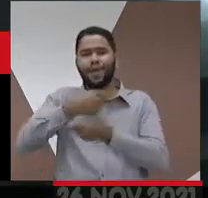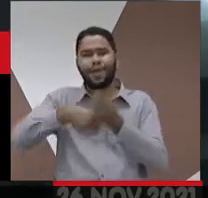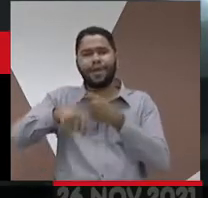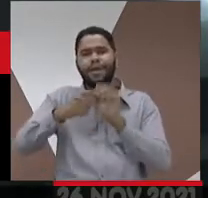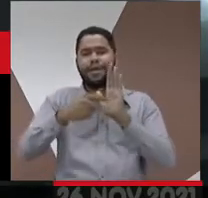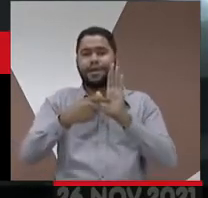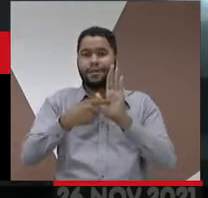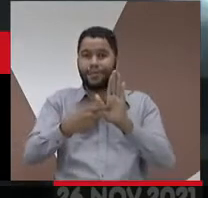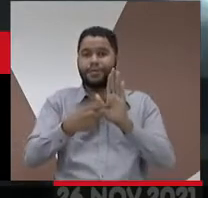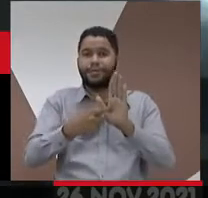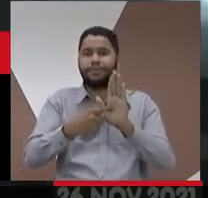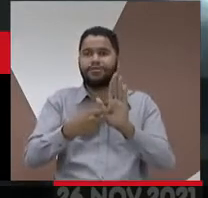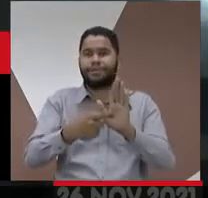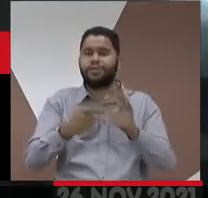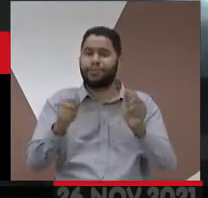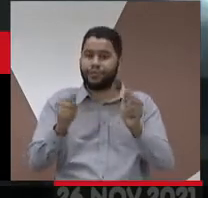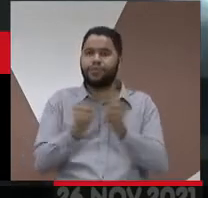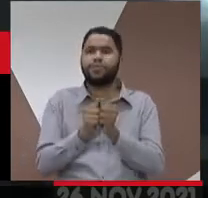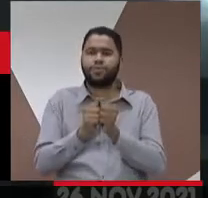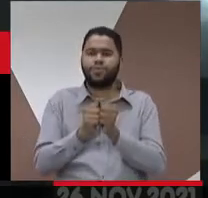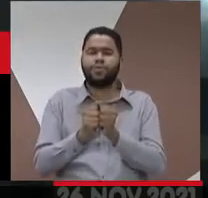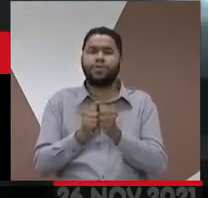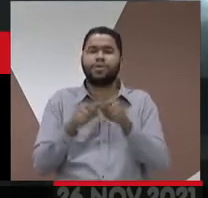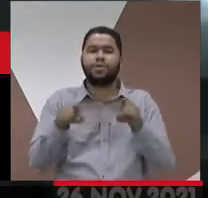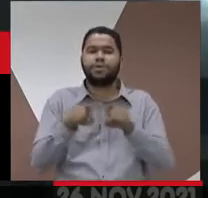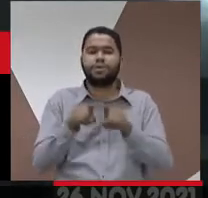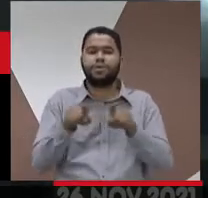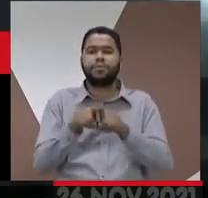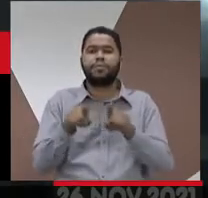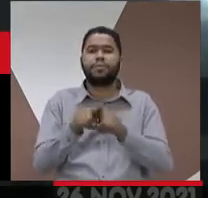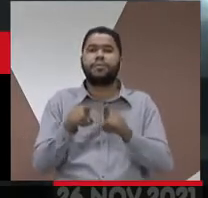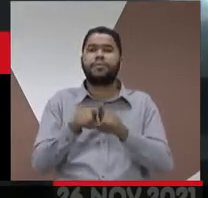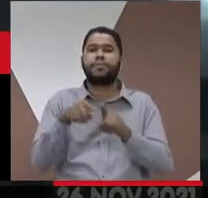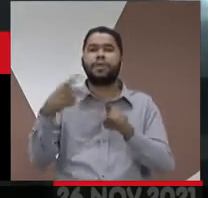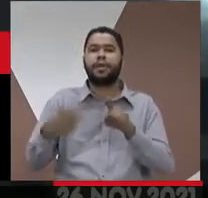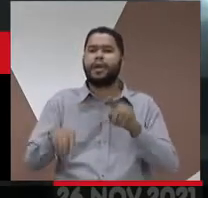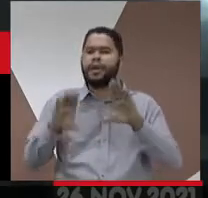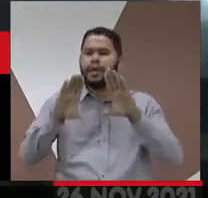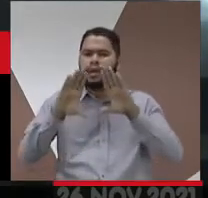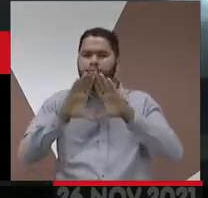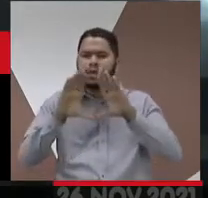como esse, né? Eu, inclusive, a Assembleia deveria investigar